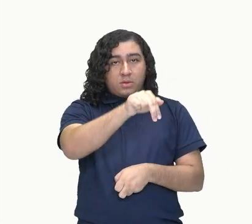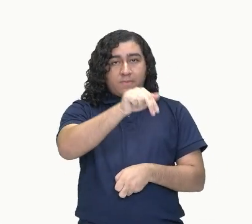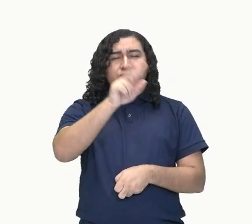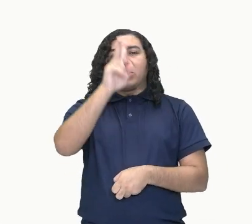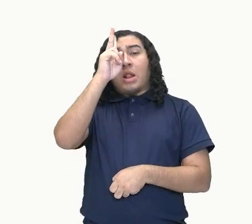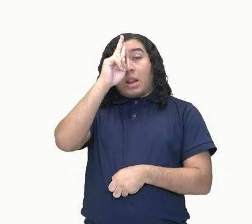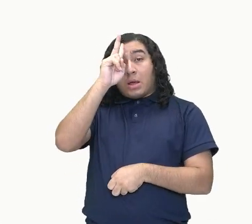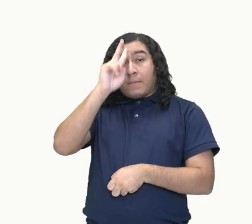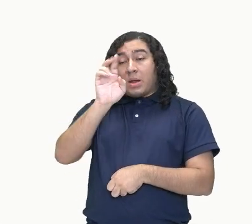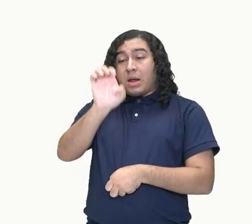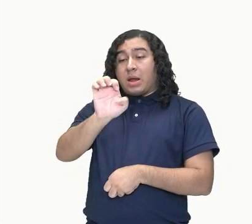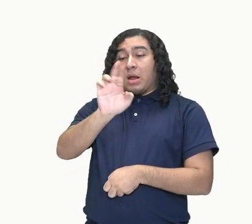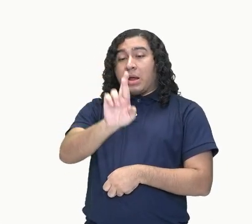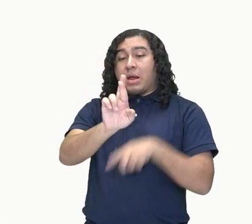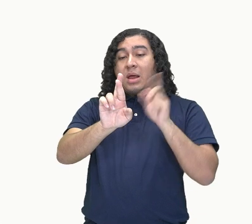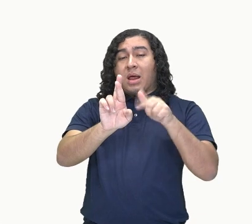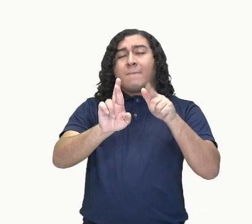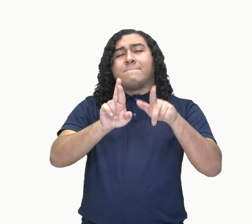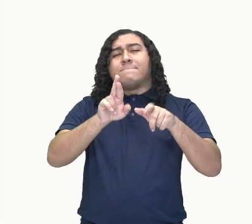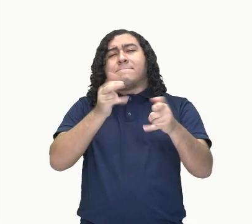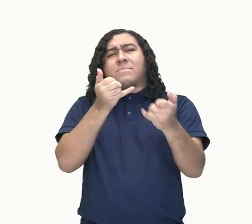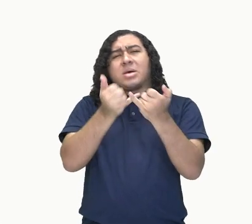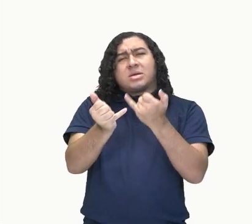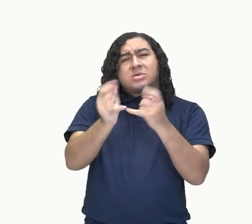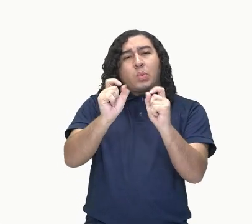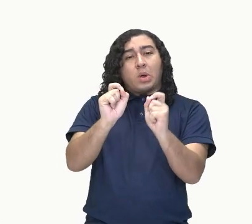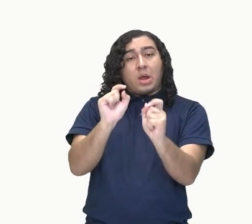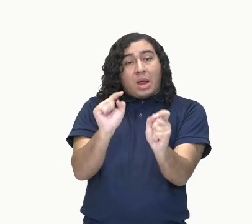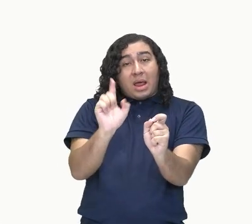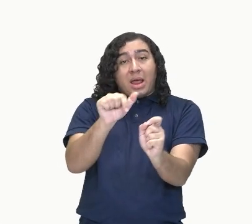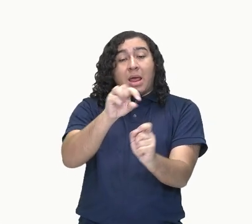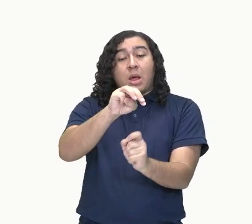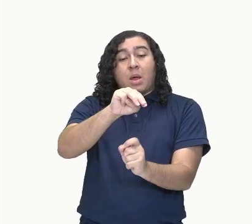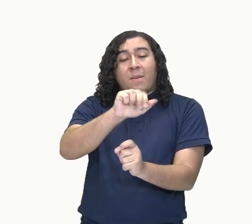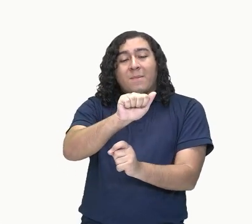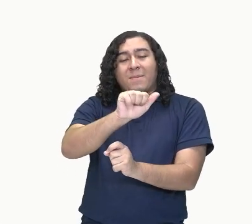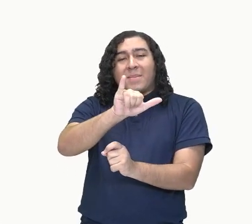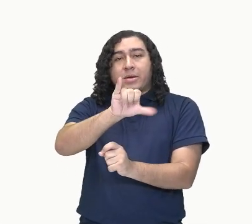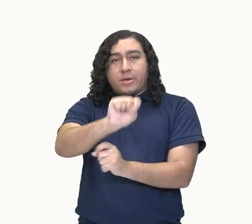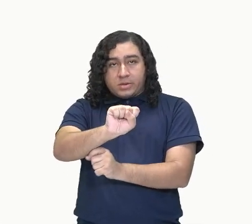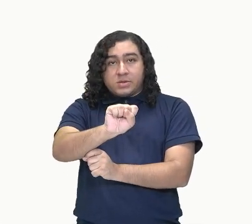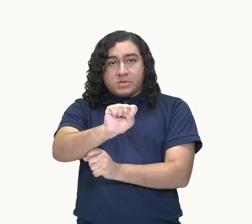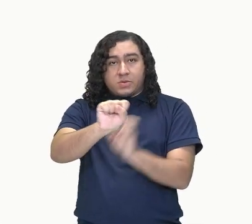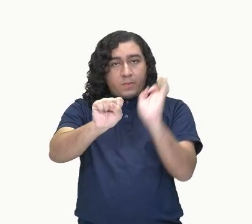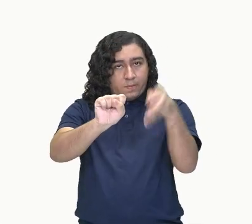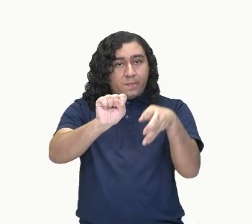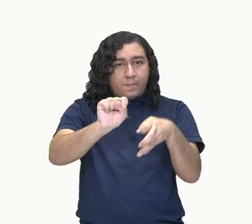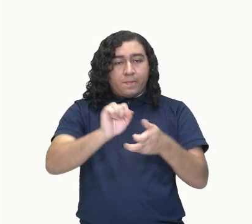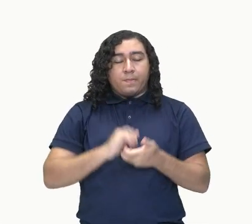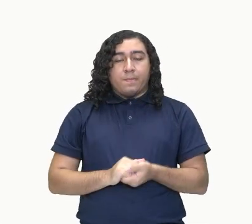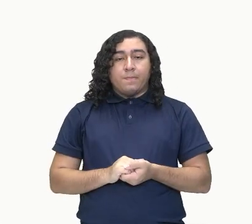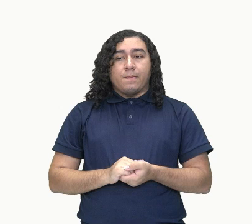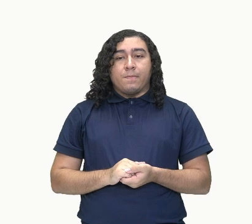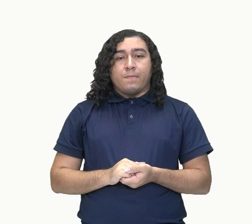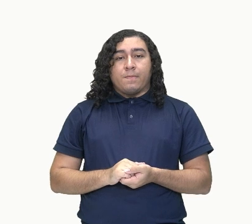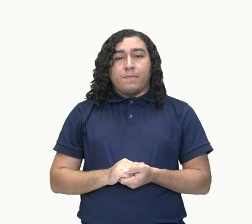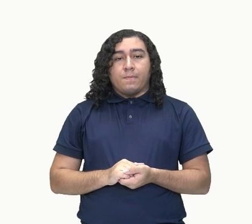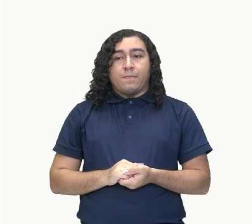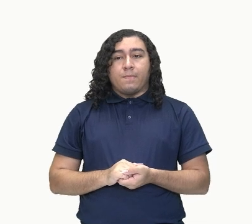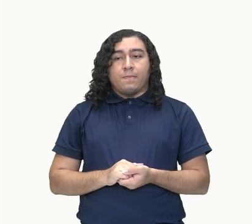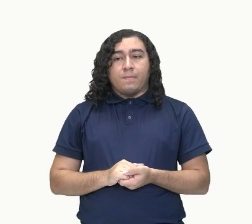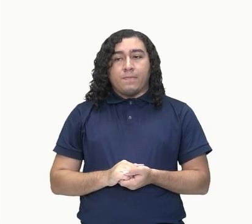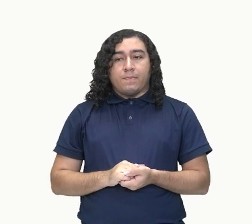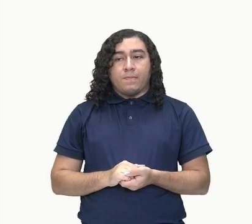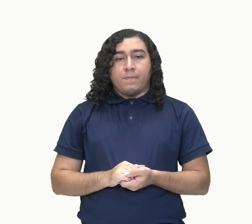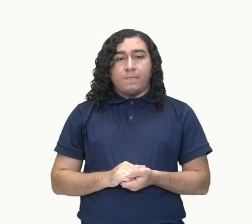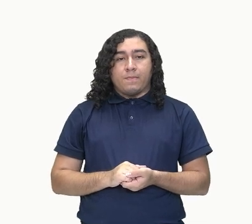esse ER é como se fosse o nosso, em português, mais, ok?